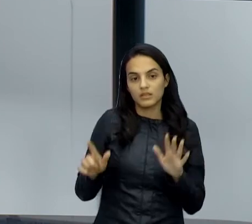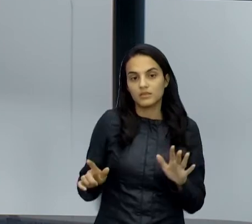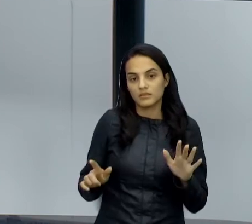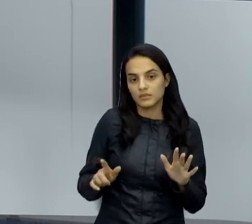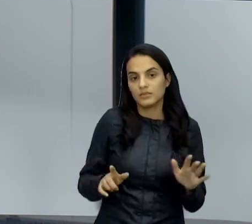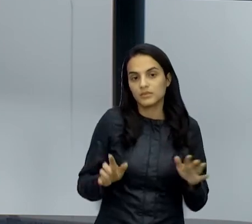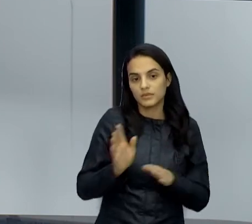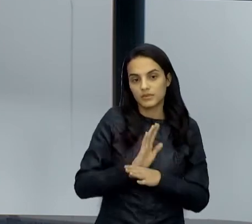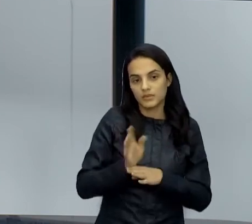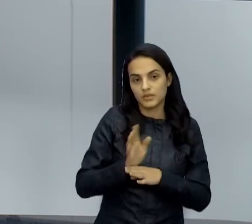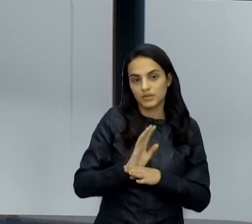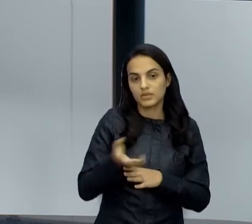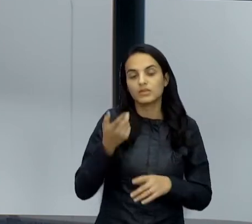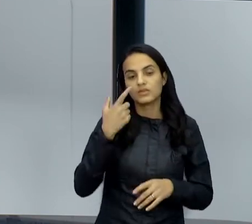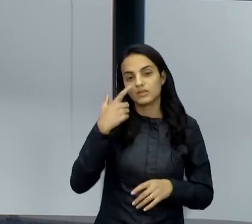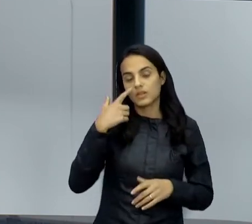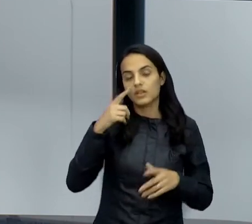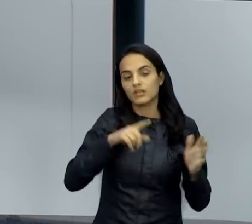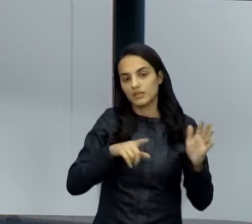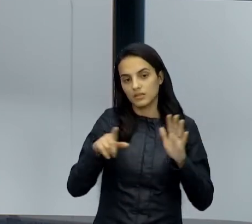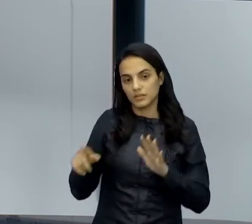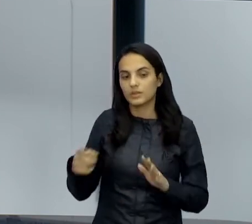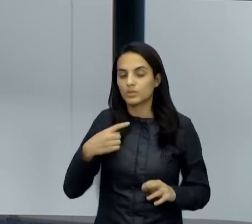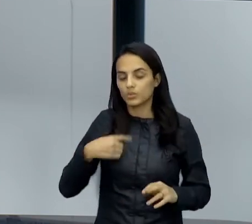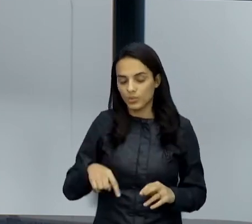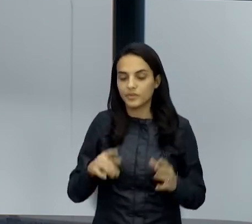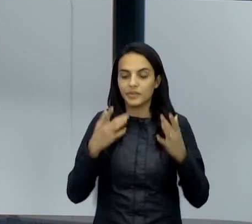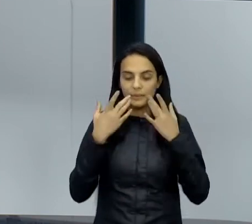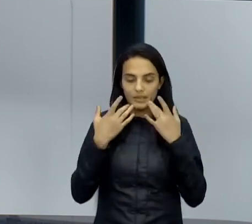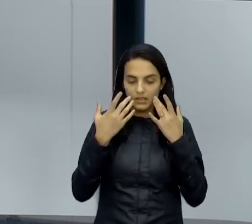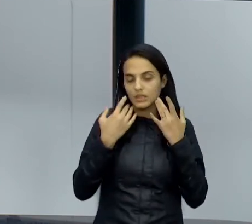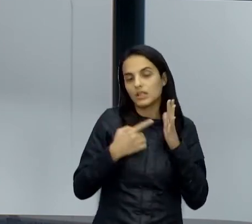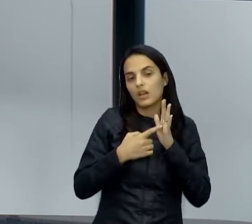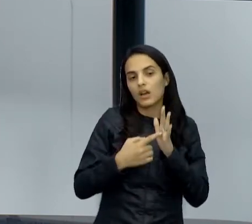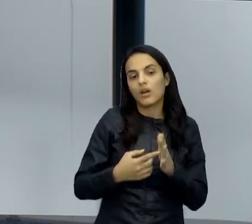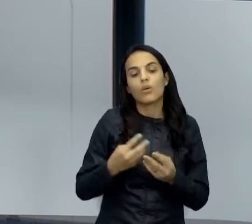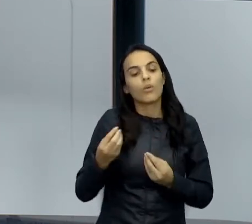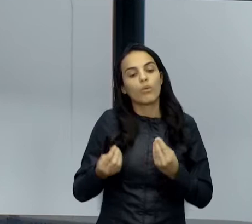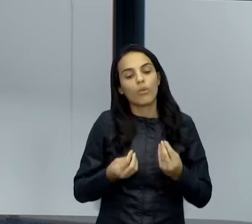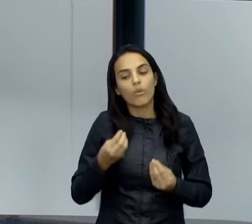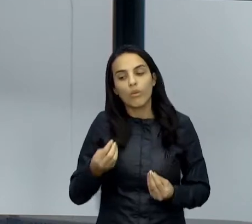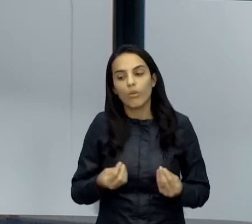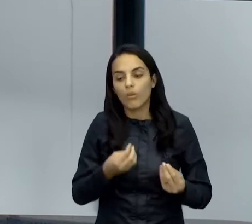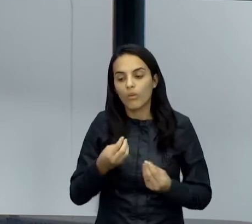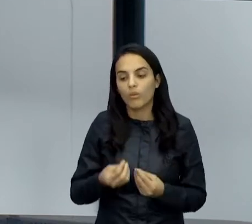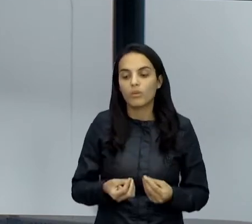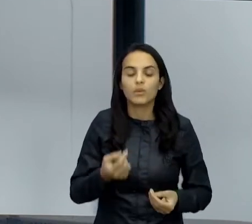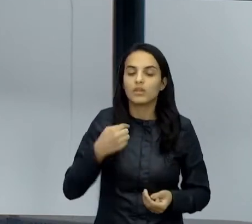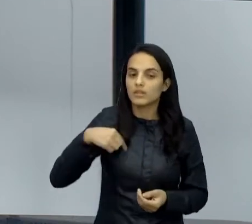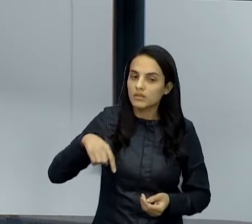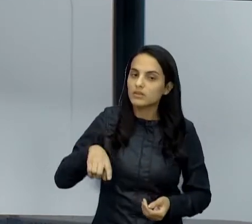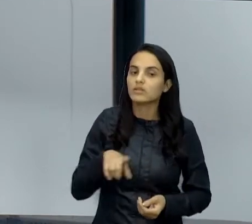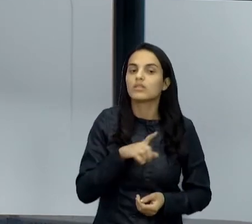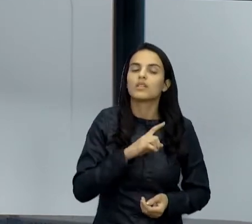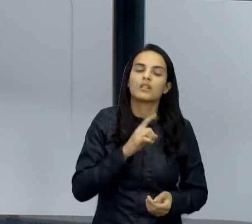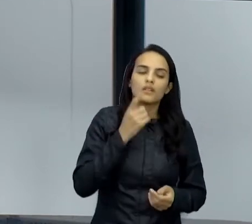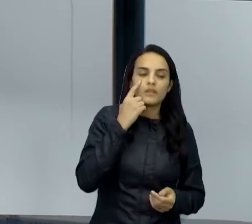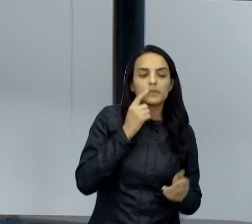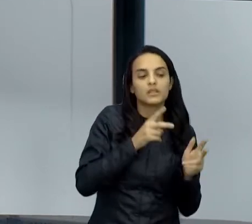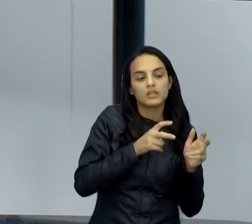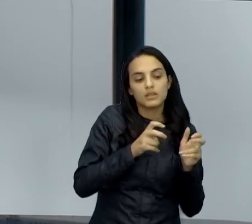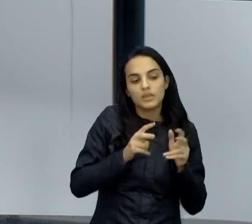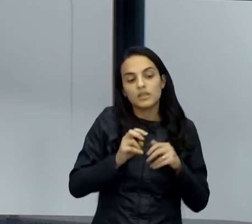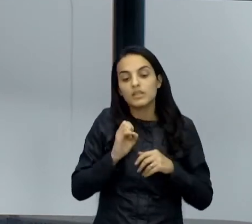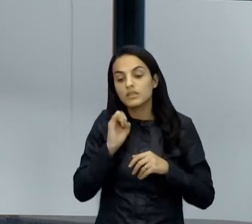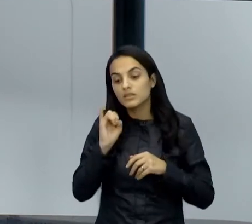próxima vídeo que a gente vai fazer essa semana, a gente ainda vai apresentar isso. Como é que a gente faz, né, para averiguar